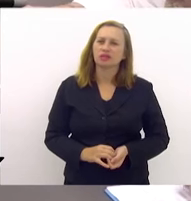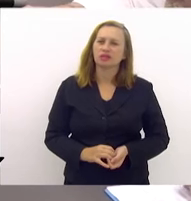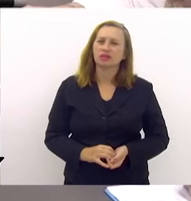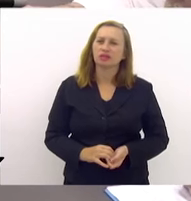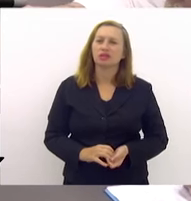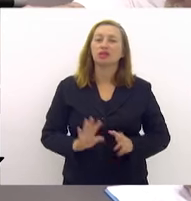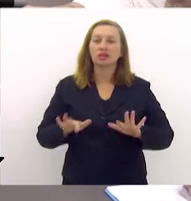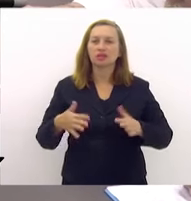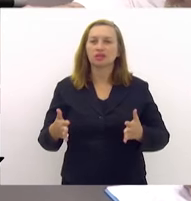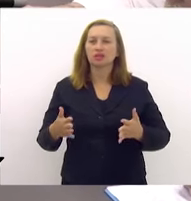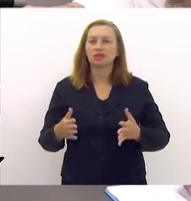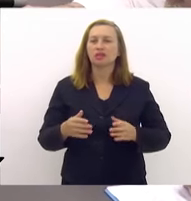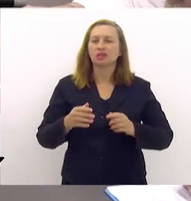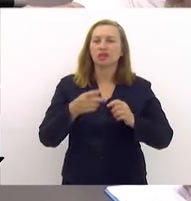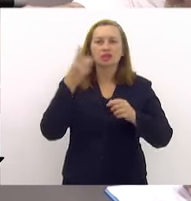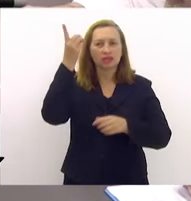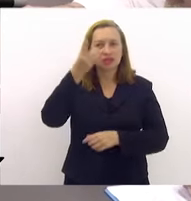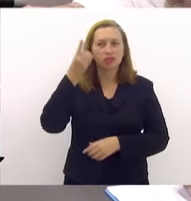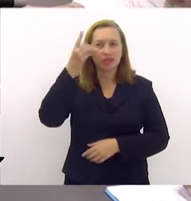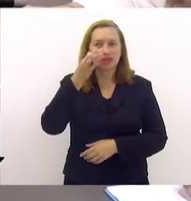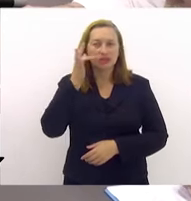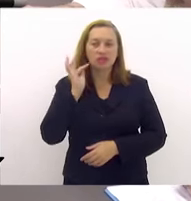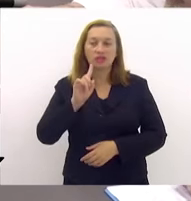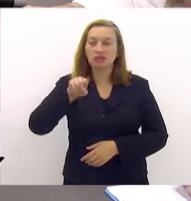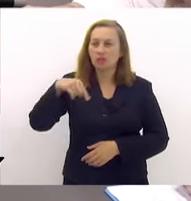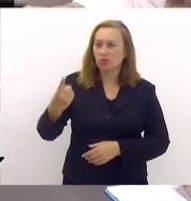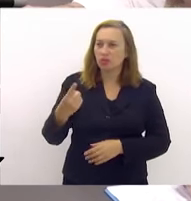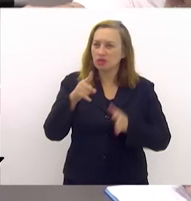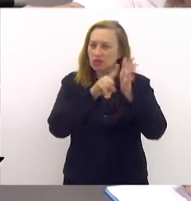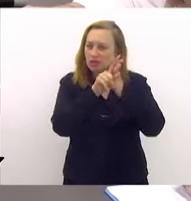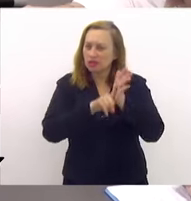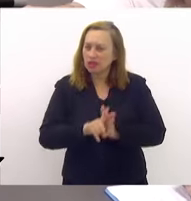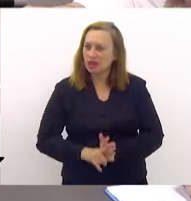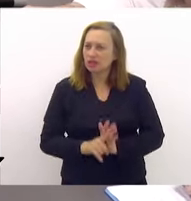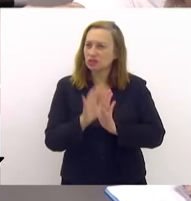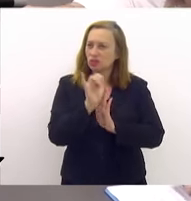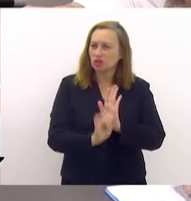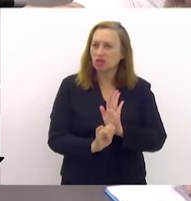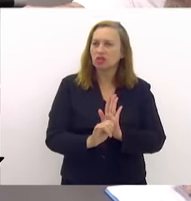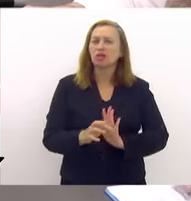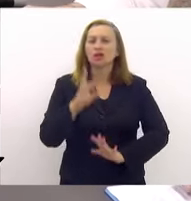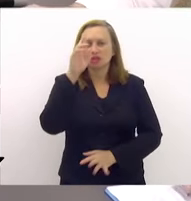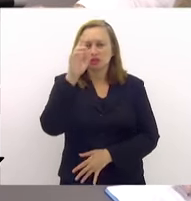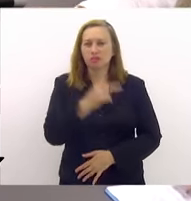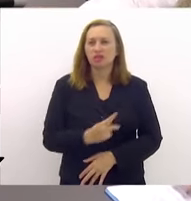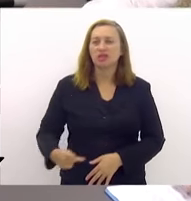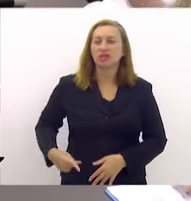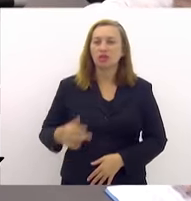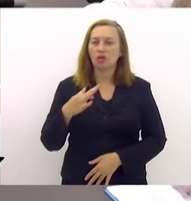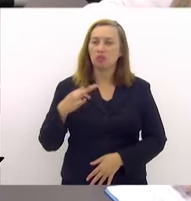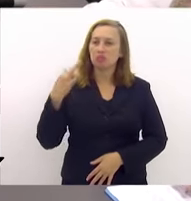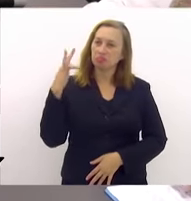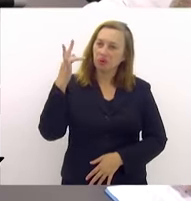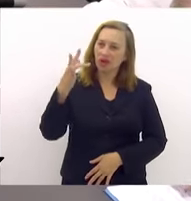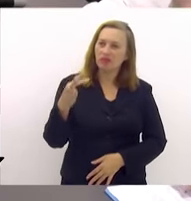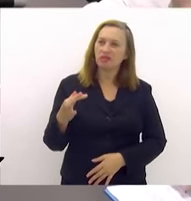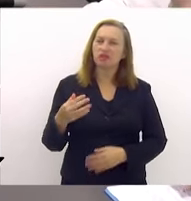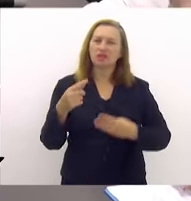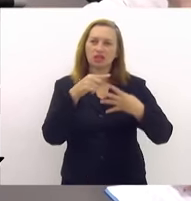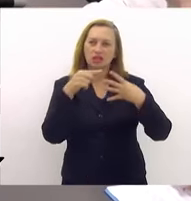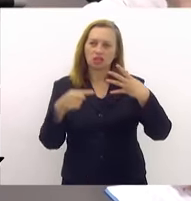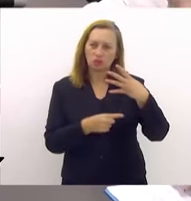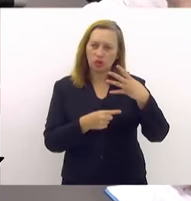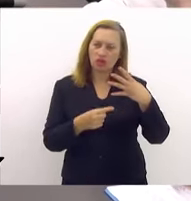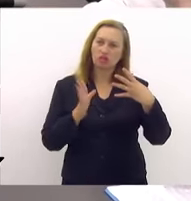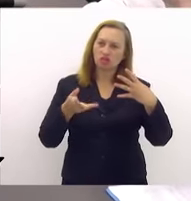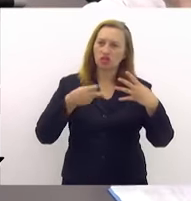Então, vou passar a palavra ao deputado Serafim, depois a gente volta na análise artigo a artigo. Presidente, eu serei muito breve, porque os 4 pontos que eu destaquei,